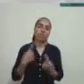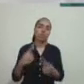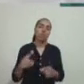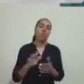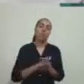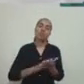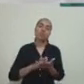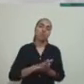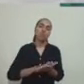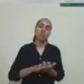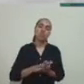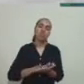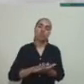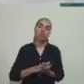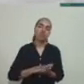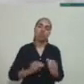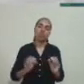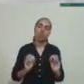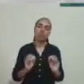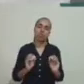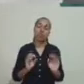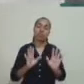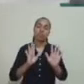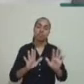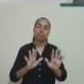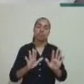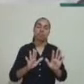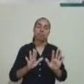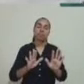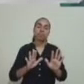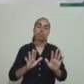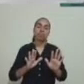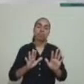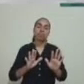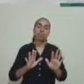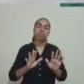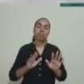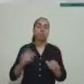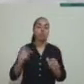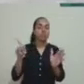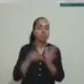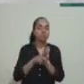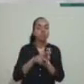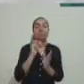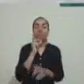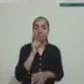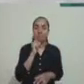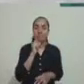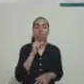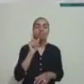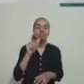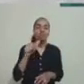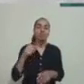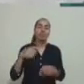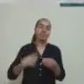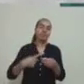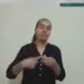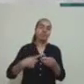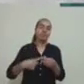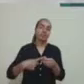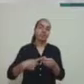Sabesp. A Sabesp trabalha com um ativo que é do município, a água é do município, não é da Sabesp, é do